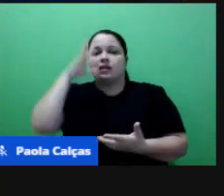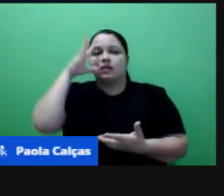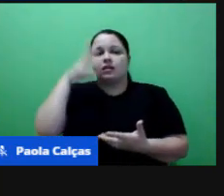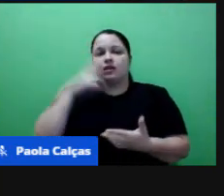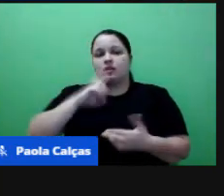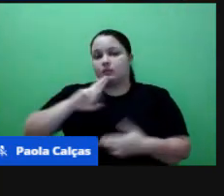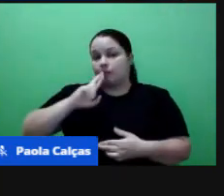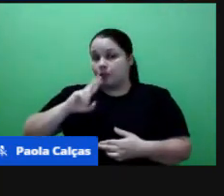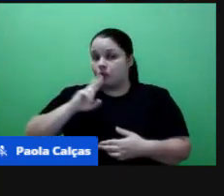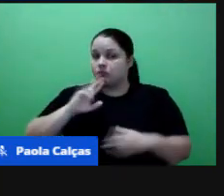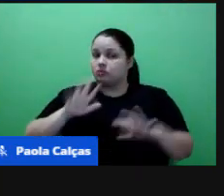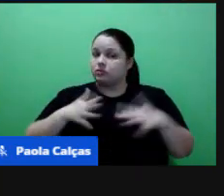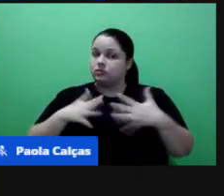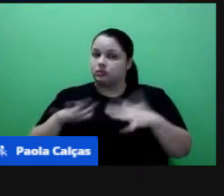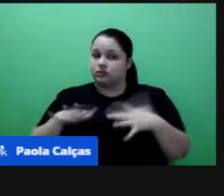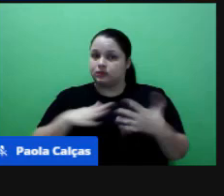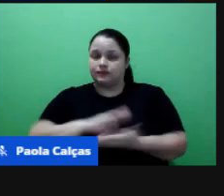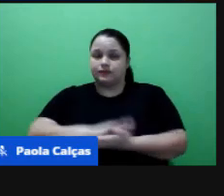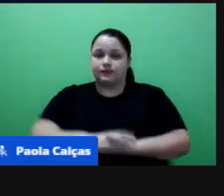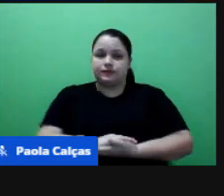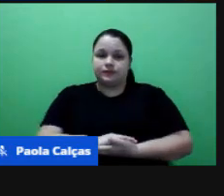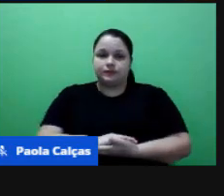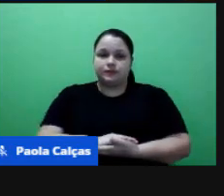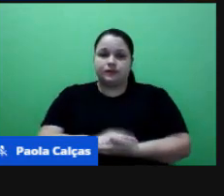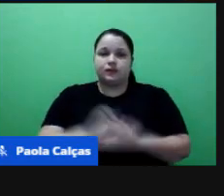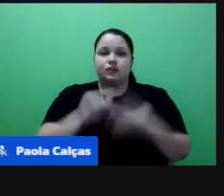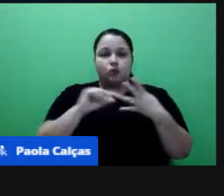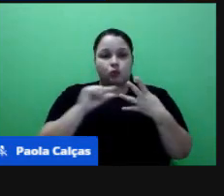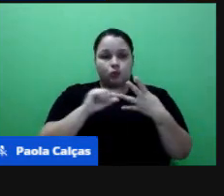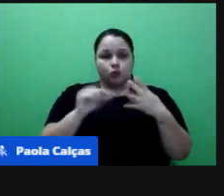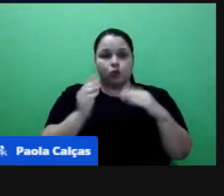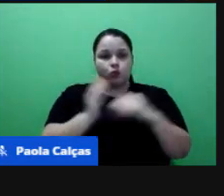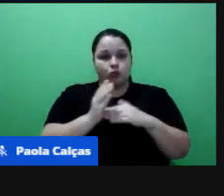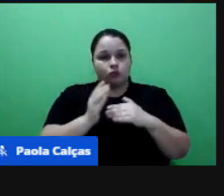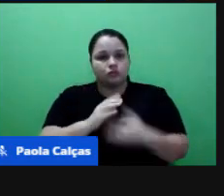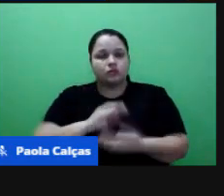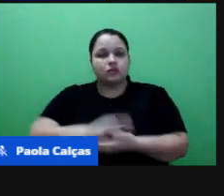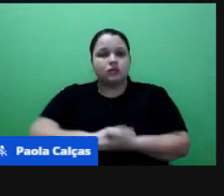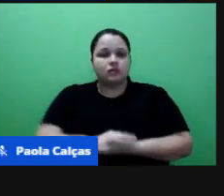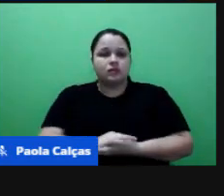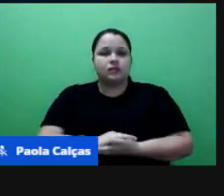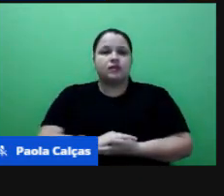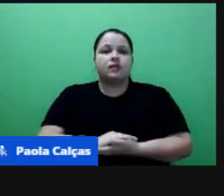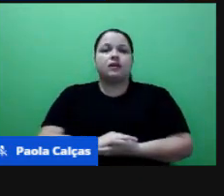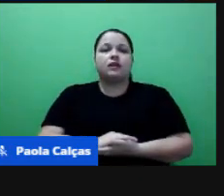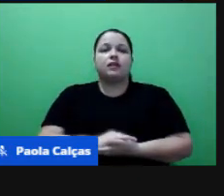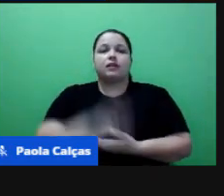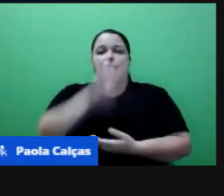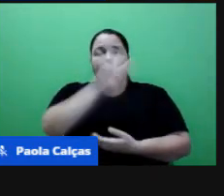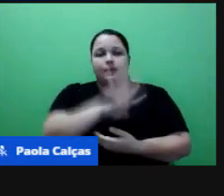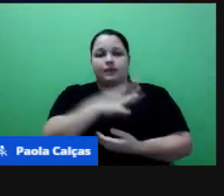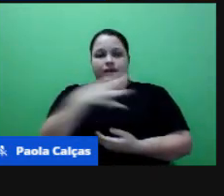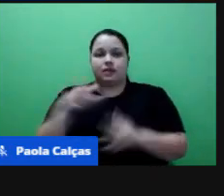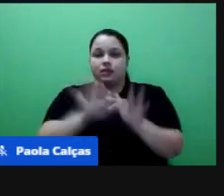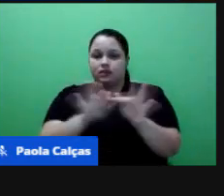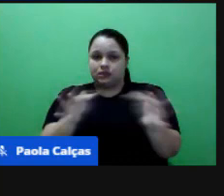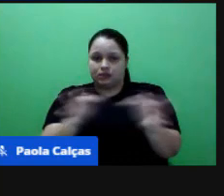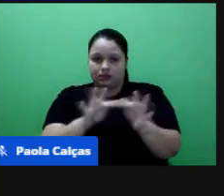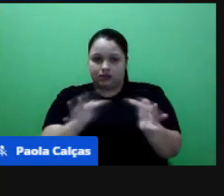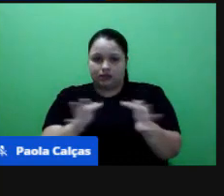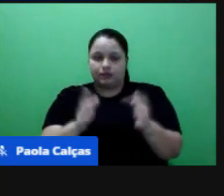o próximo item é analisar dados em tabelas simples e duplas, envolvendo gráficos de